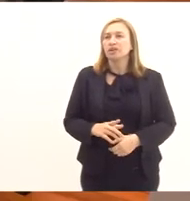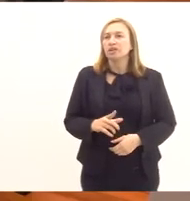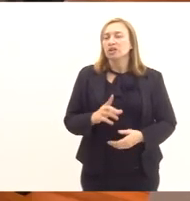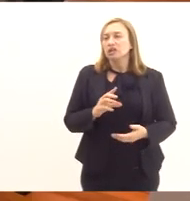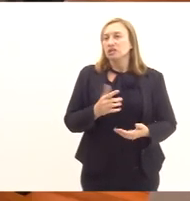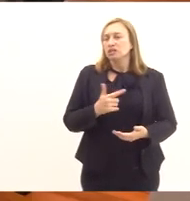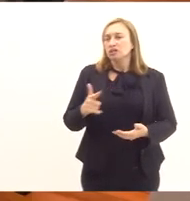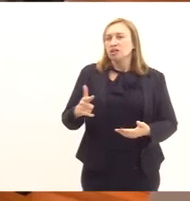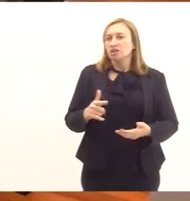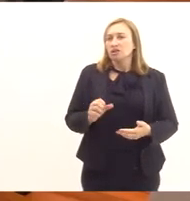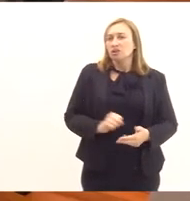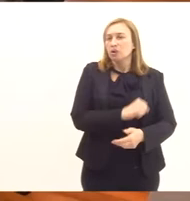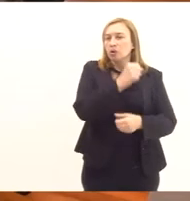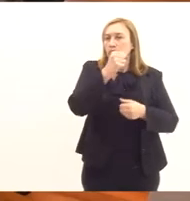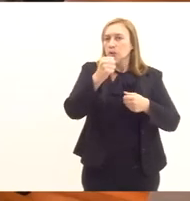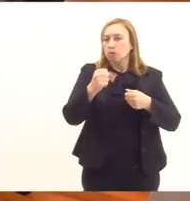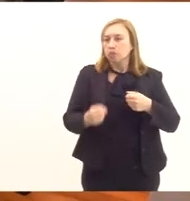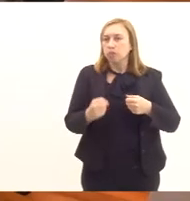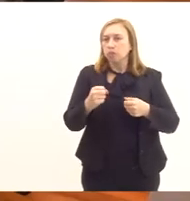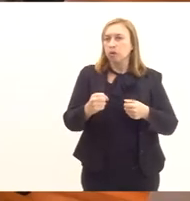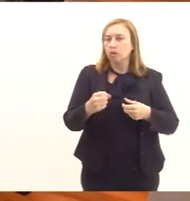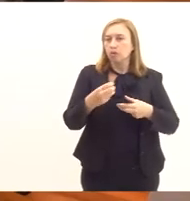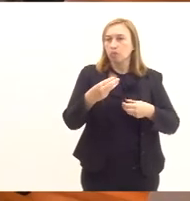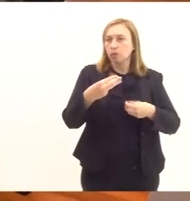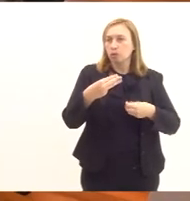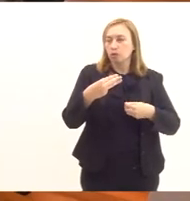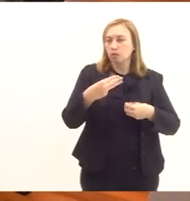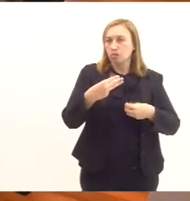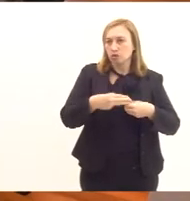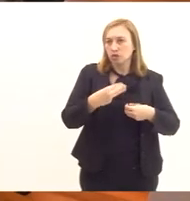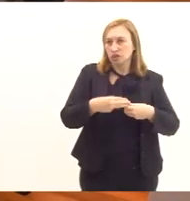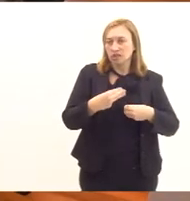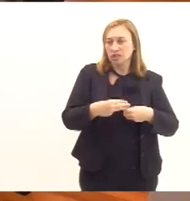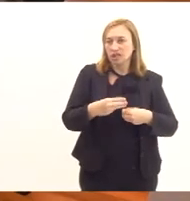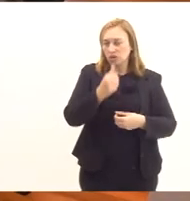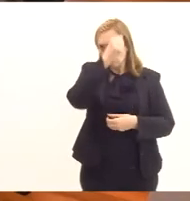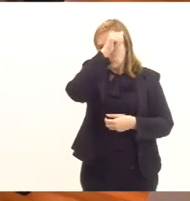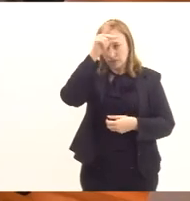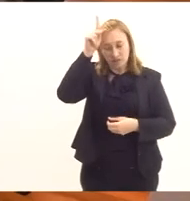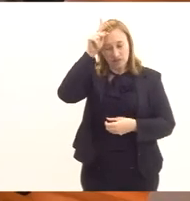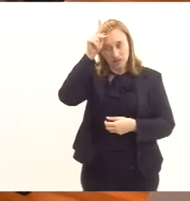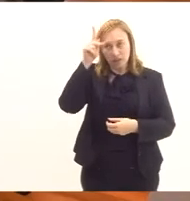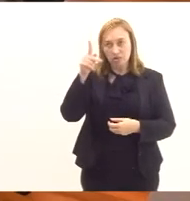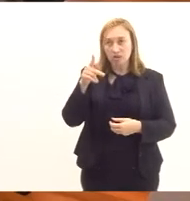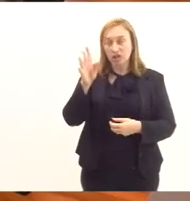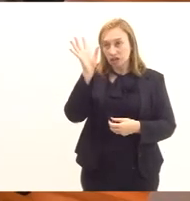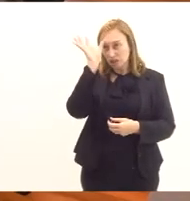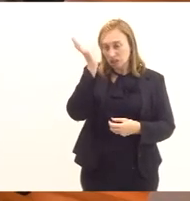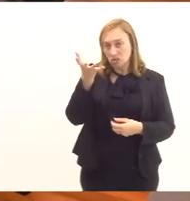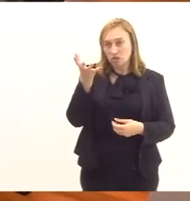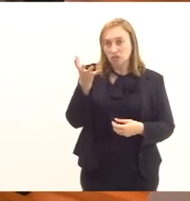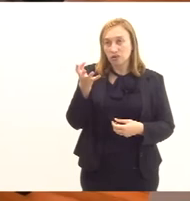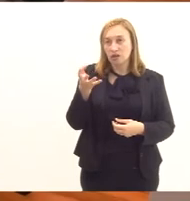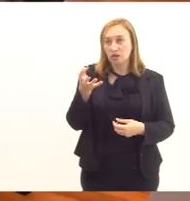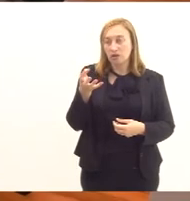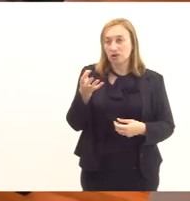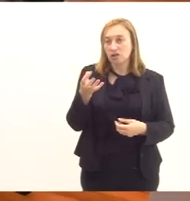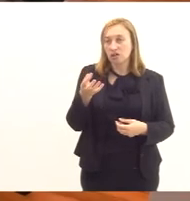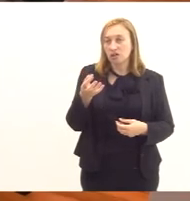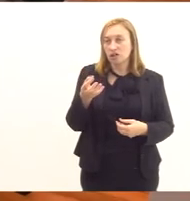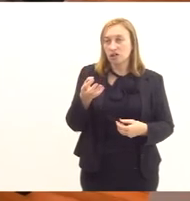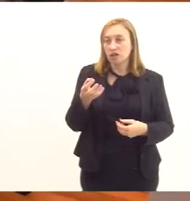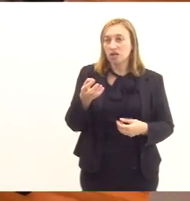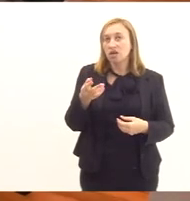ausência do poder público municipal em todos os momentos e o prefeito Rubens bomtempo resolveu fazer para pagar o e